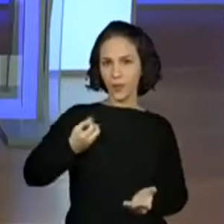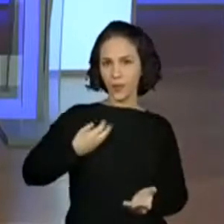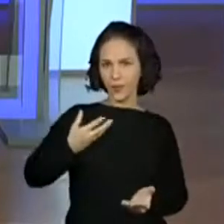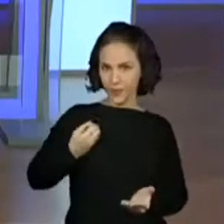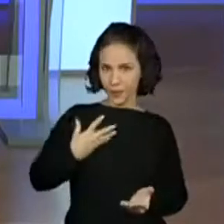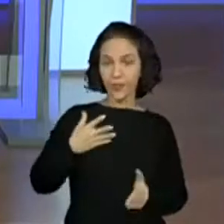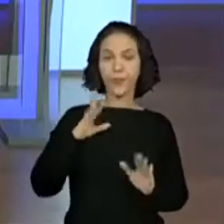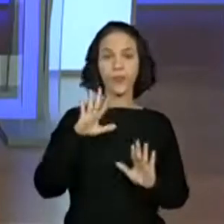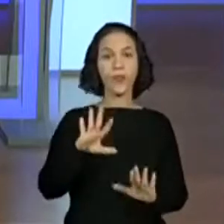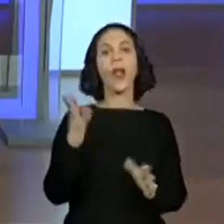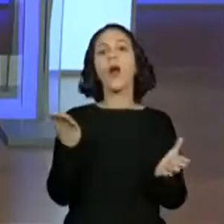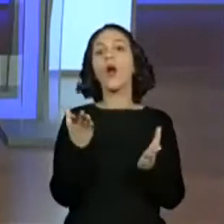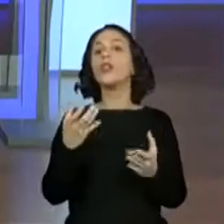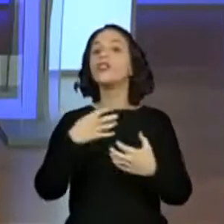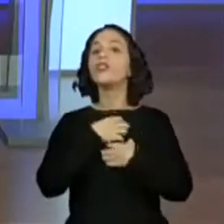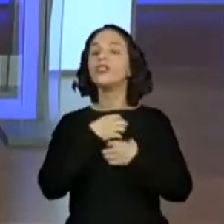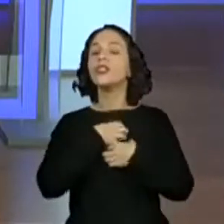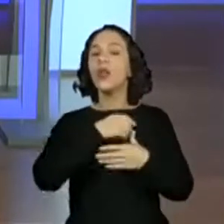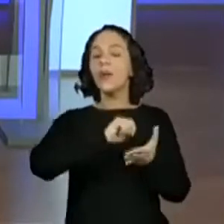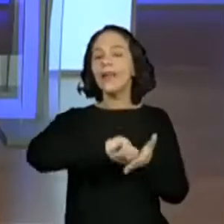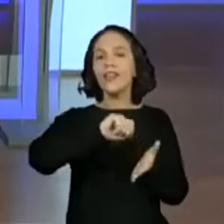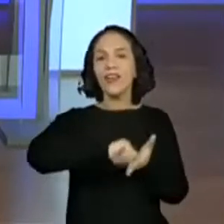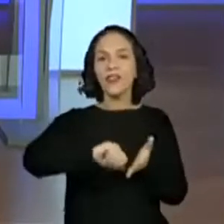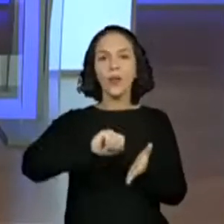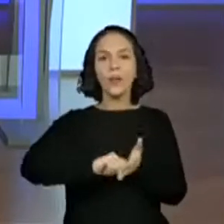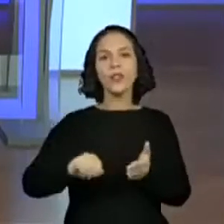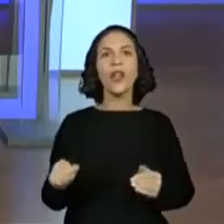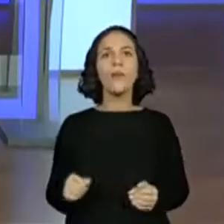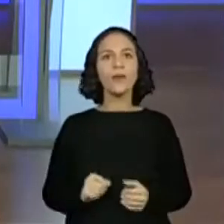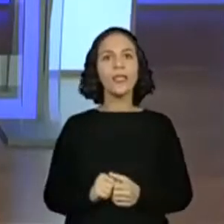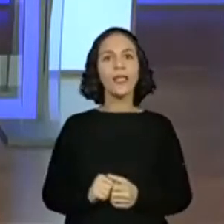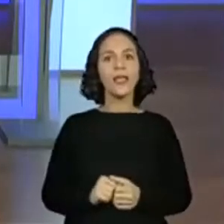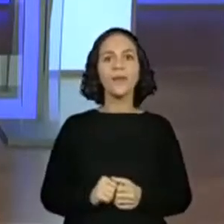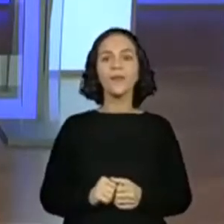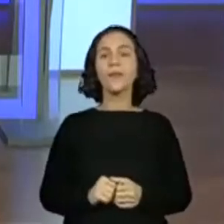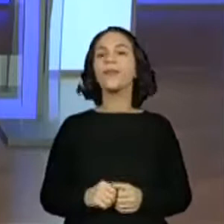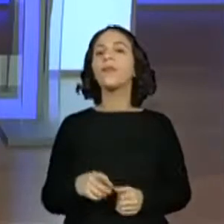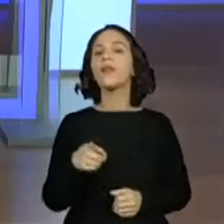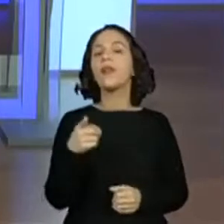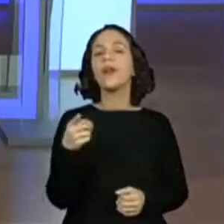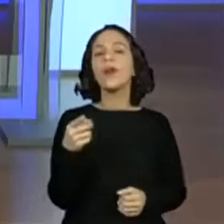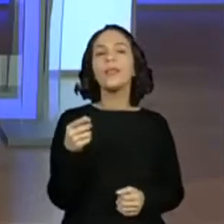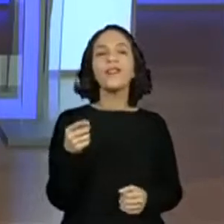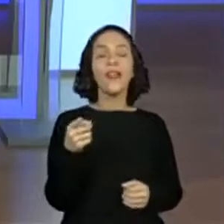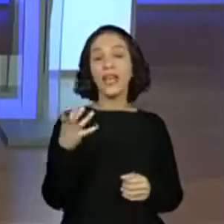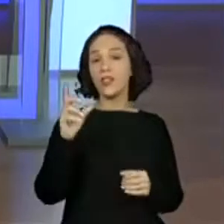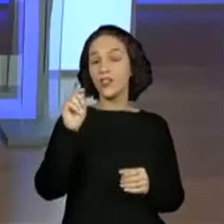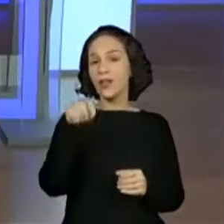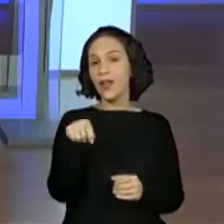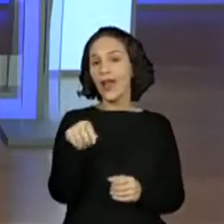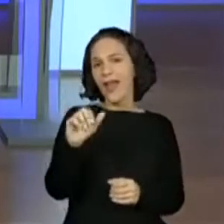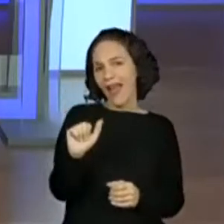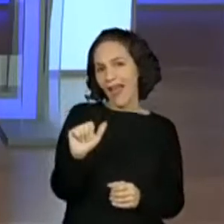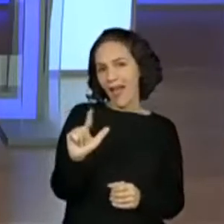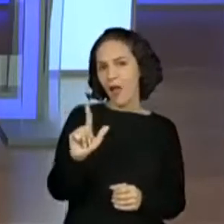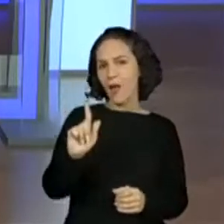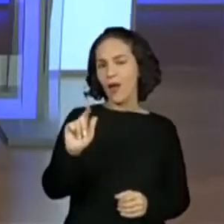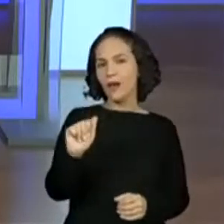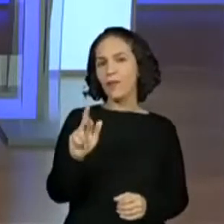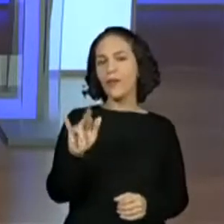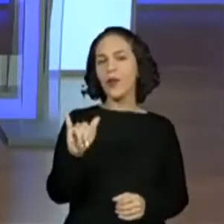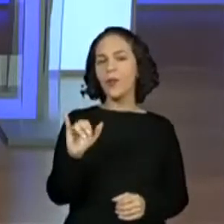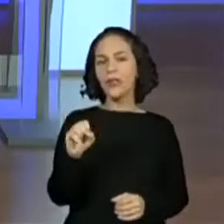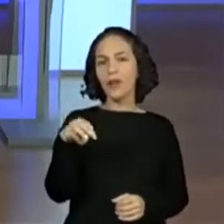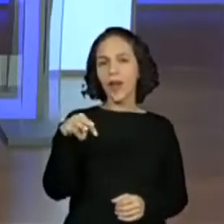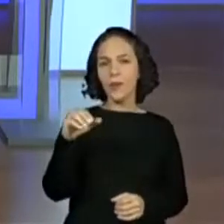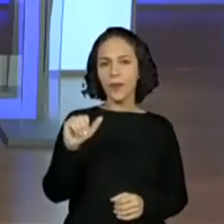nós temos duas formas de escrever, né, professora Genoveva? Isso. Nós podemos representá-lo por algarismos ou... como nós